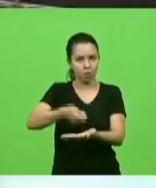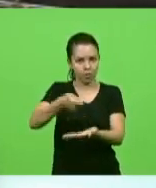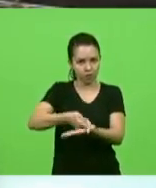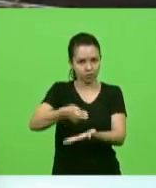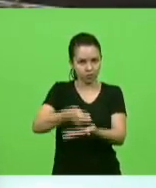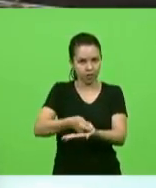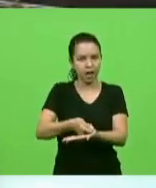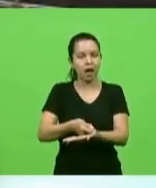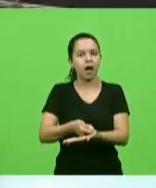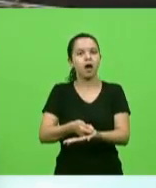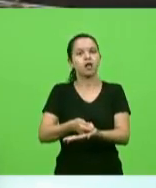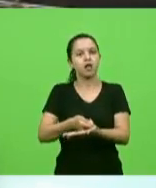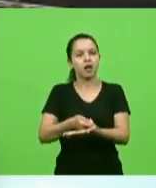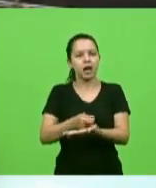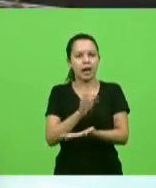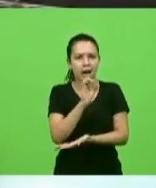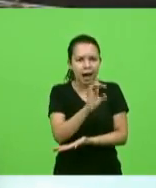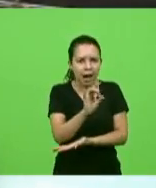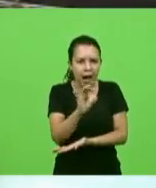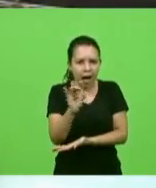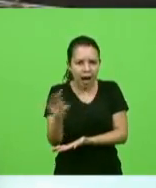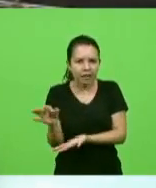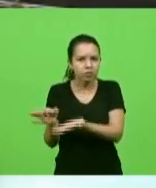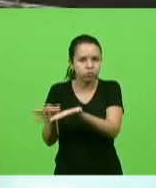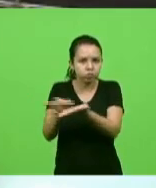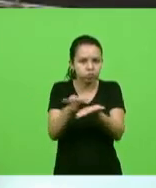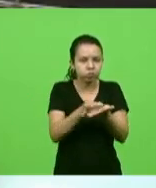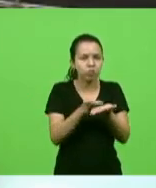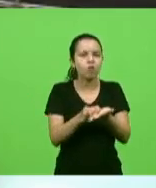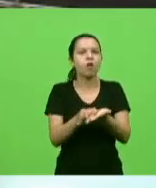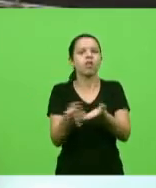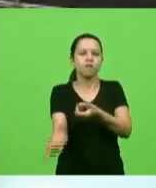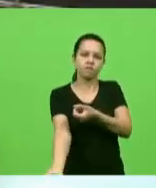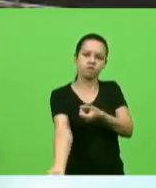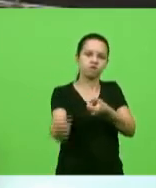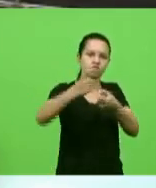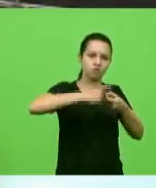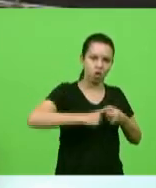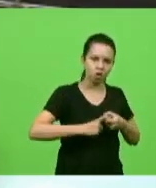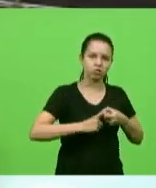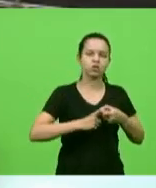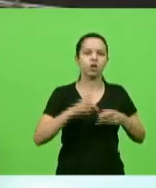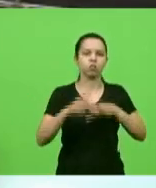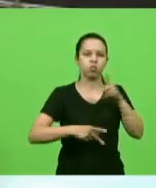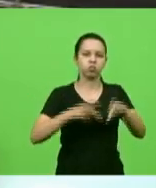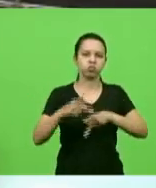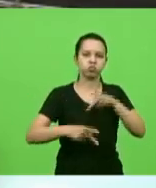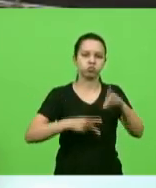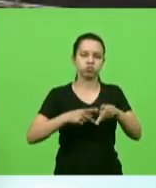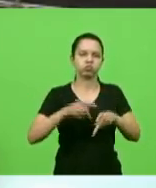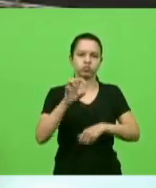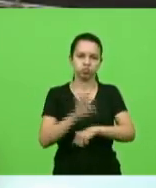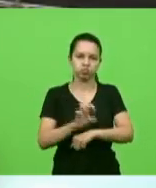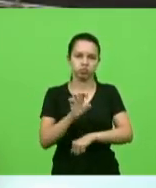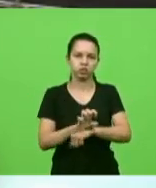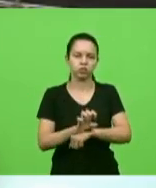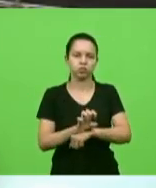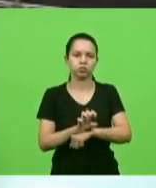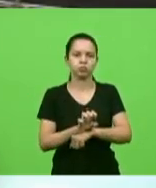até que cada centavo dos 33 milhões sejam devolvidos ao povo do nosso Estado